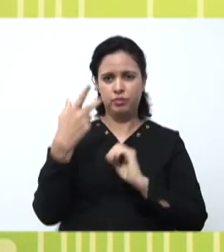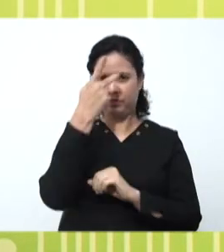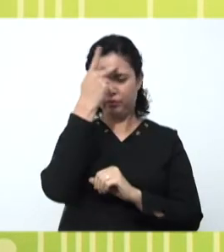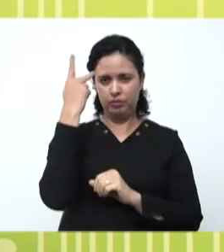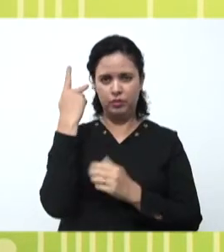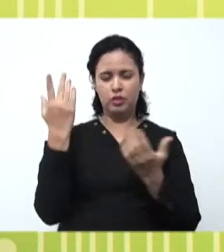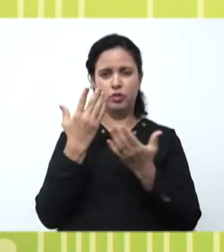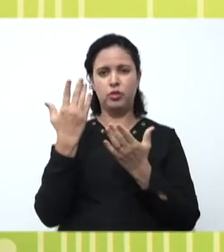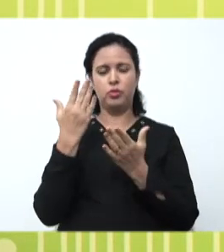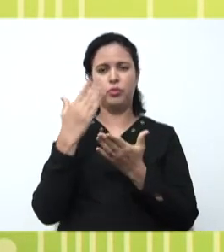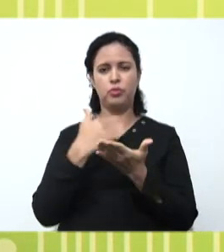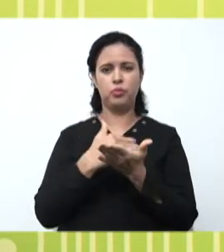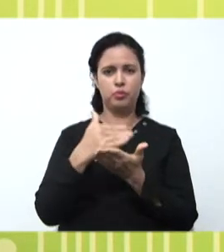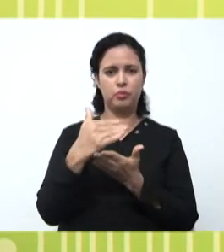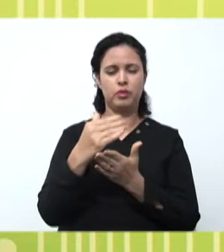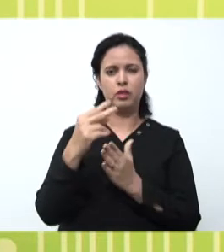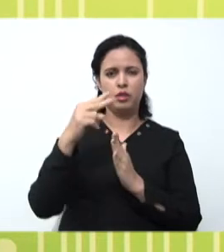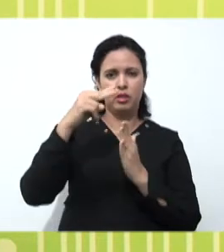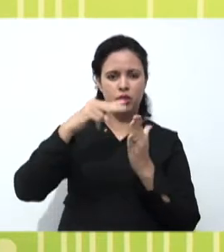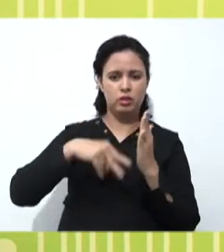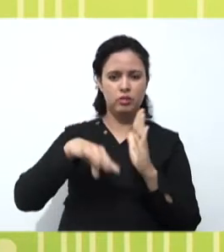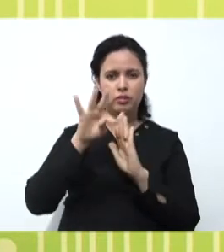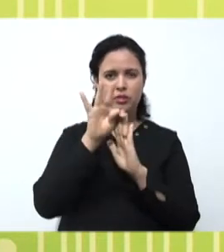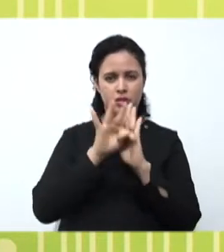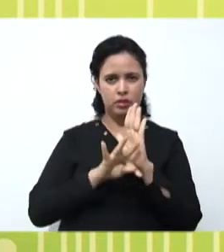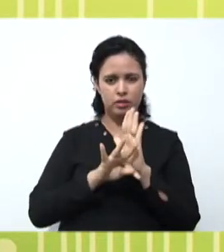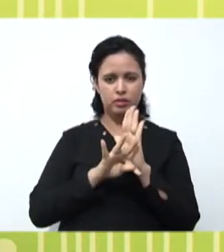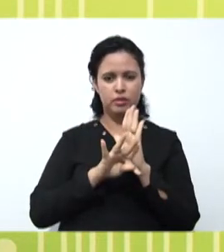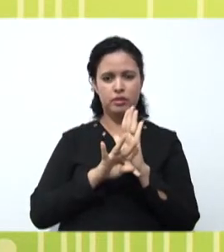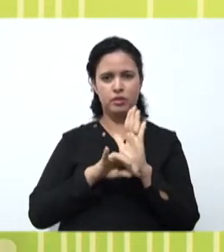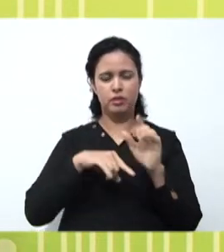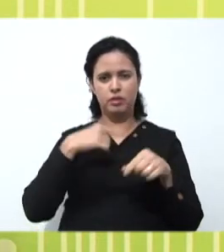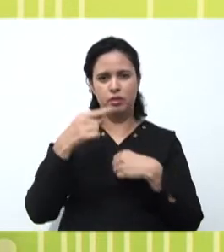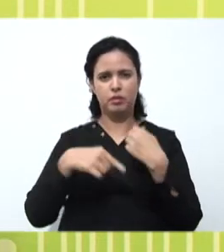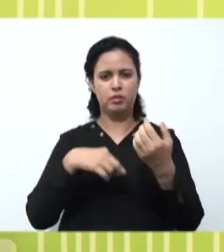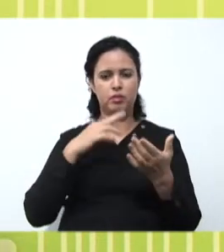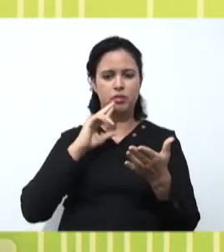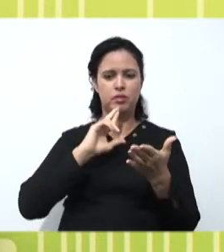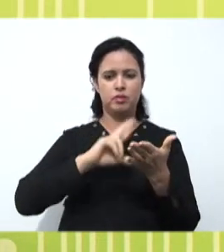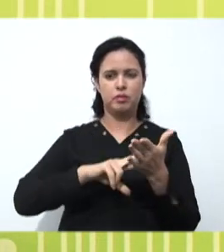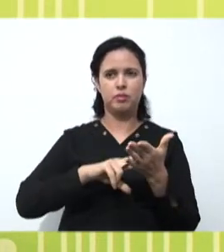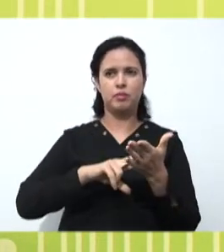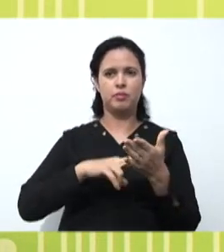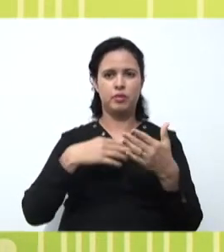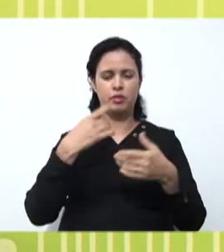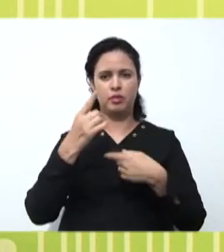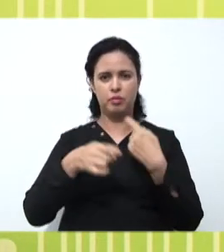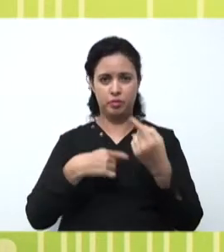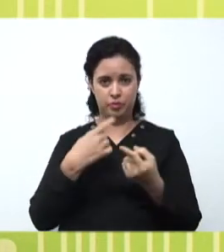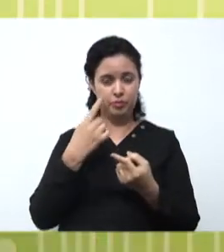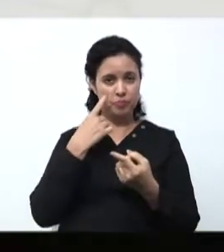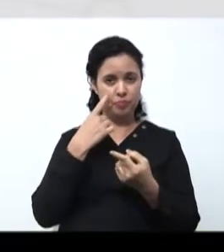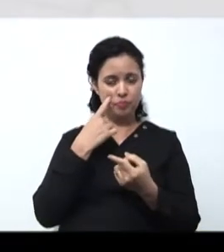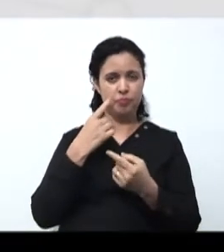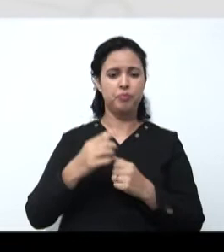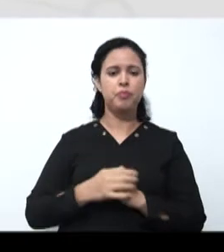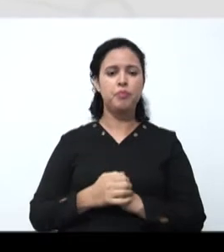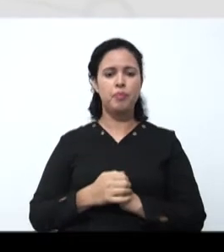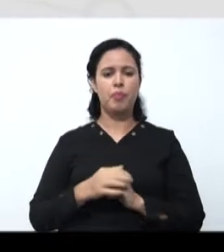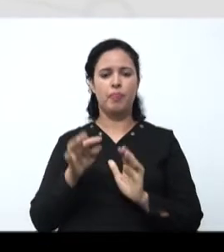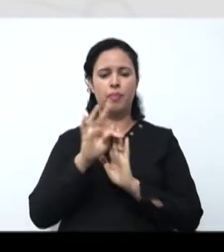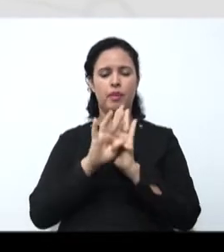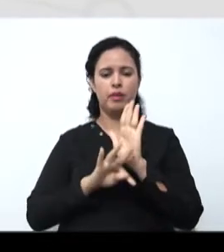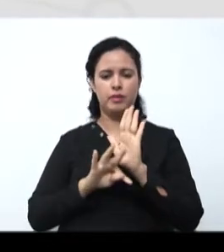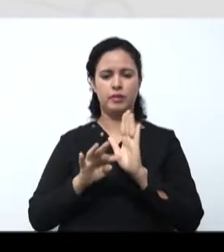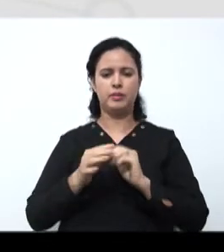Vou começar lendo o texto 1 e aí a gente volta daqui a pouquinho para falar das respostas, mas vamos lá. O texto da questão 1,